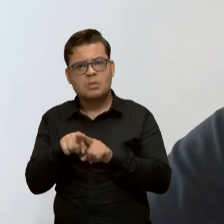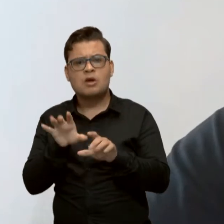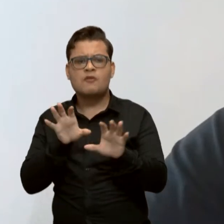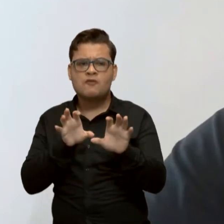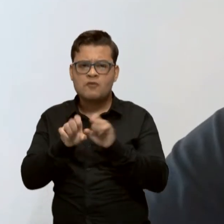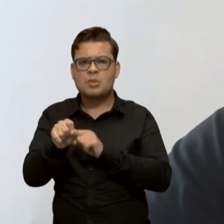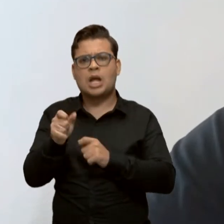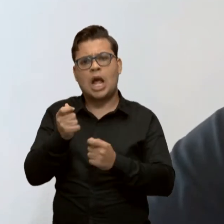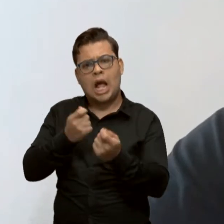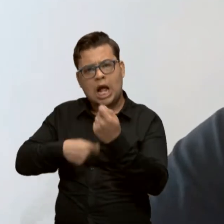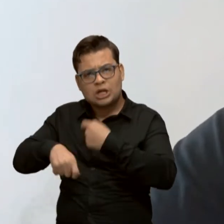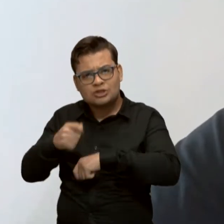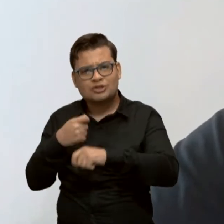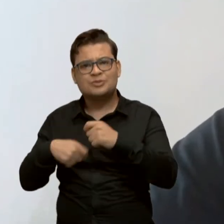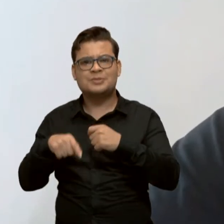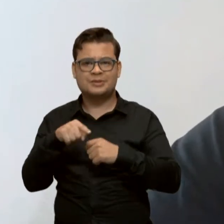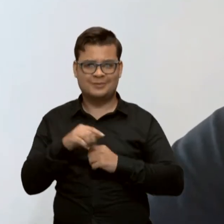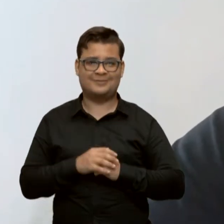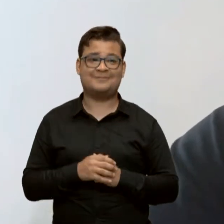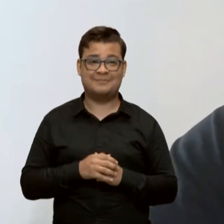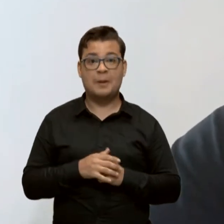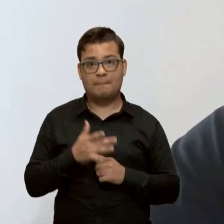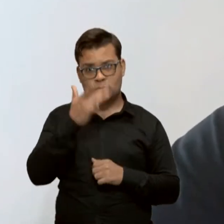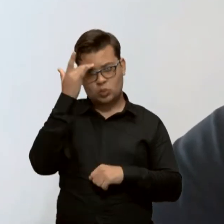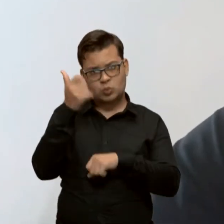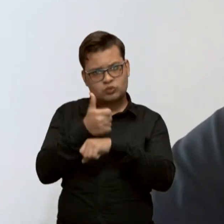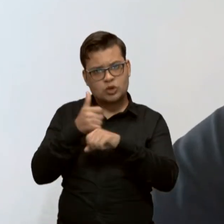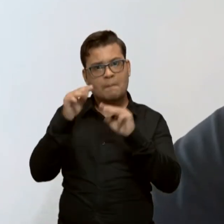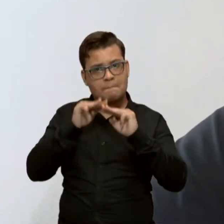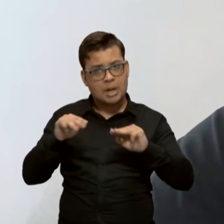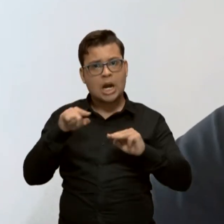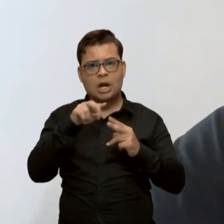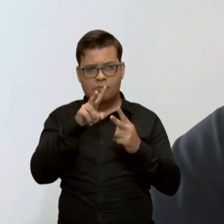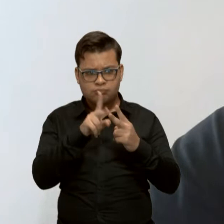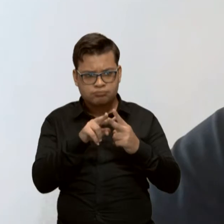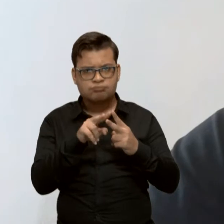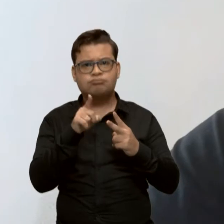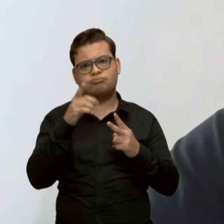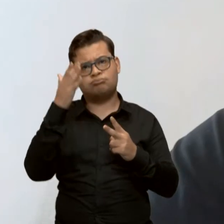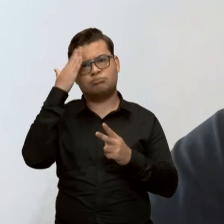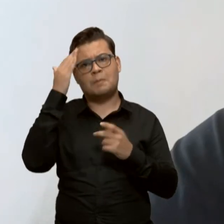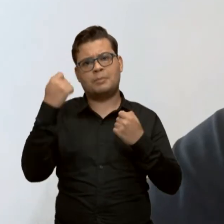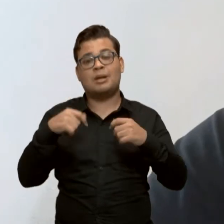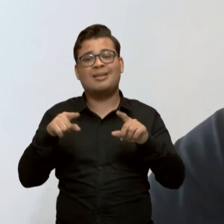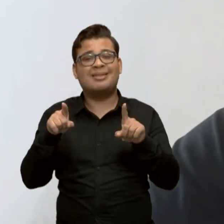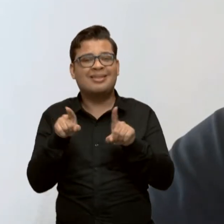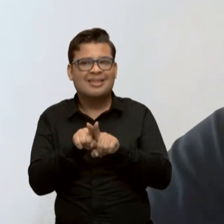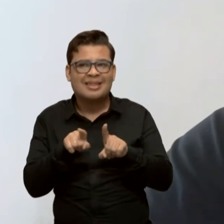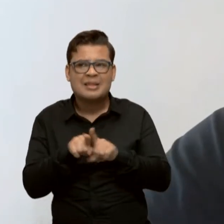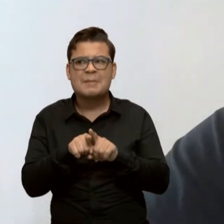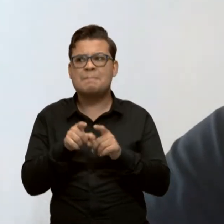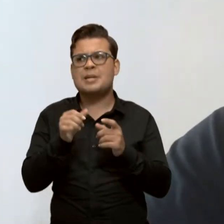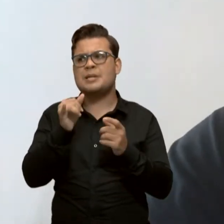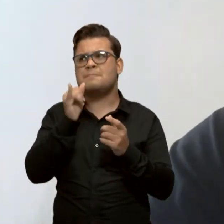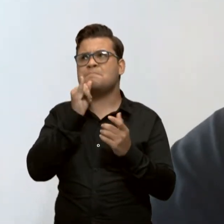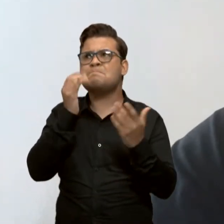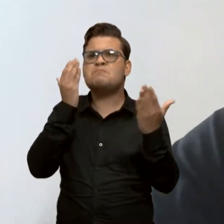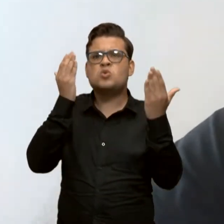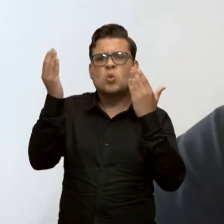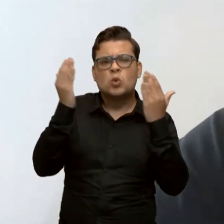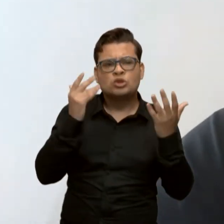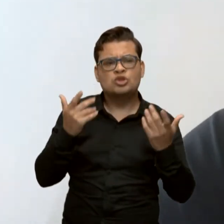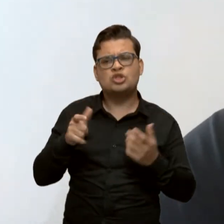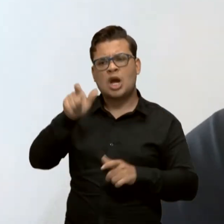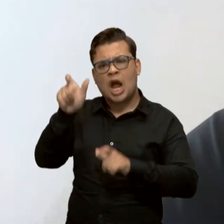exigida para o profissional de marketing. E também um conhecimento de psicologia e comportamento do consumidor.